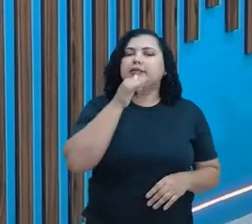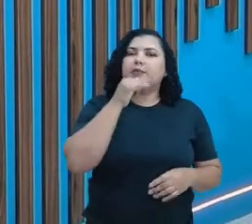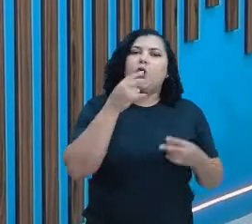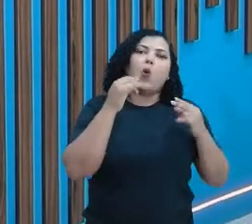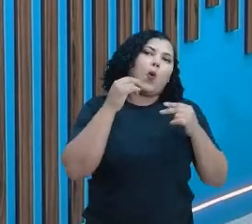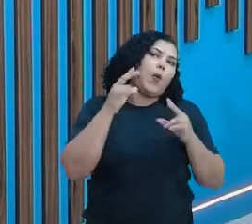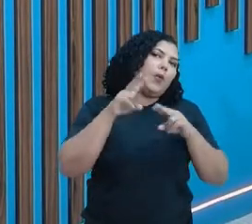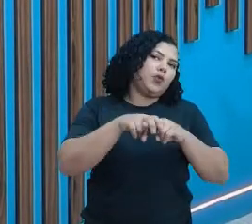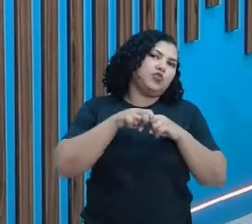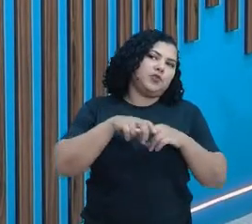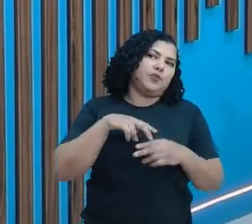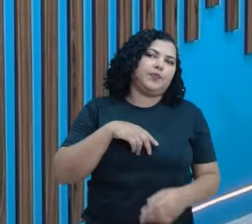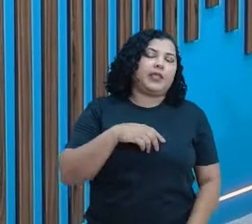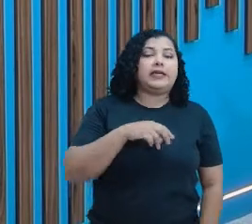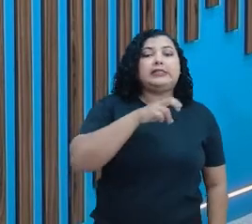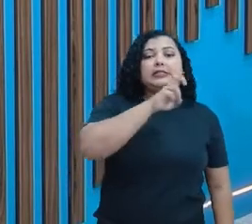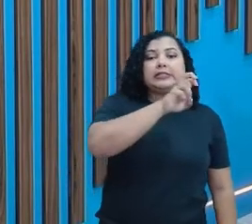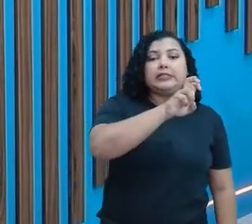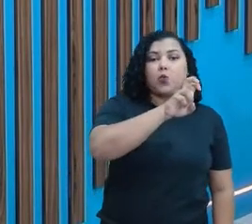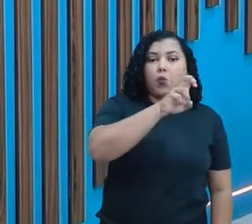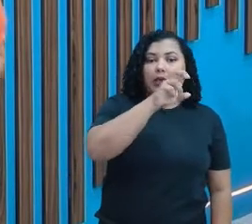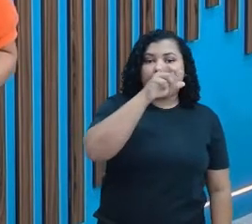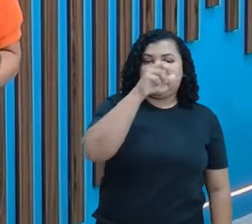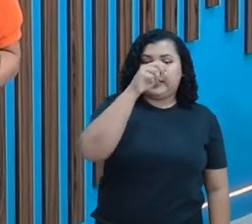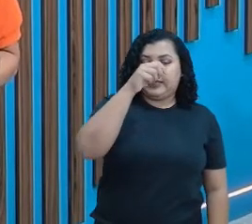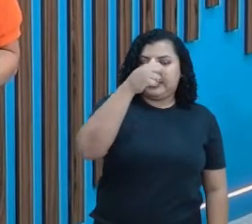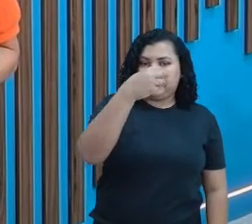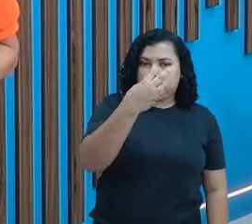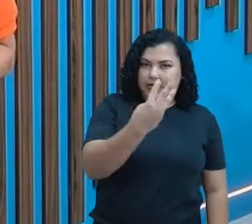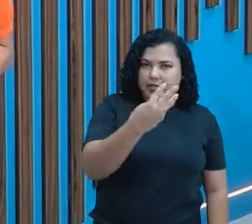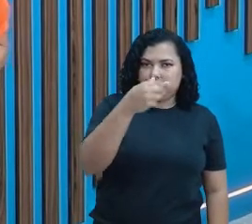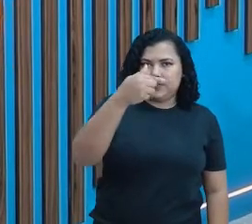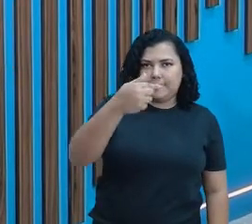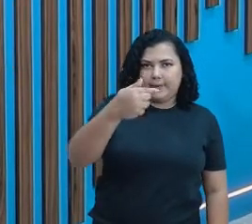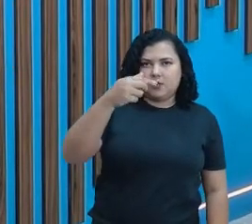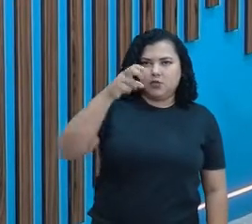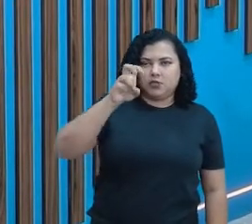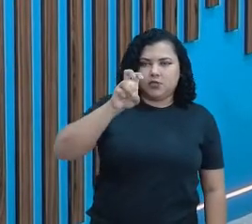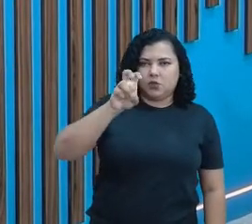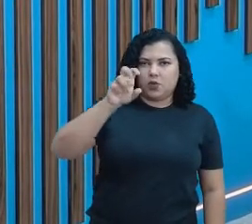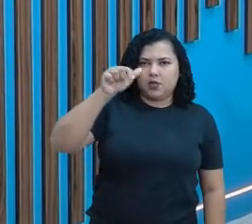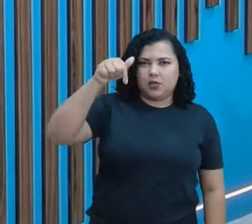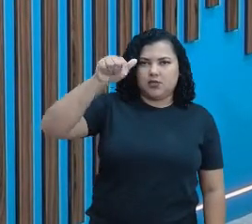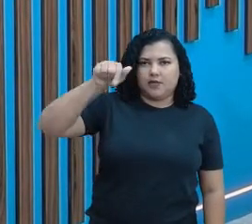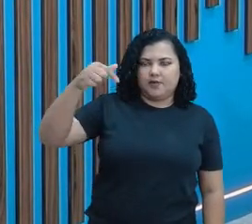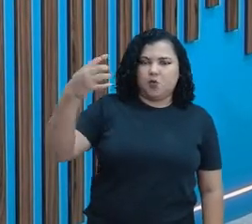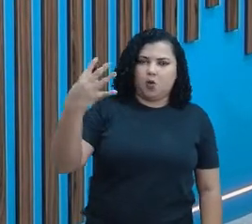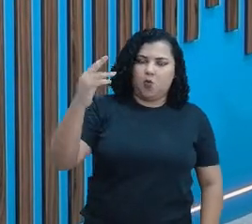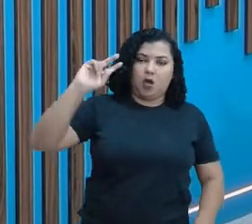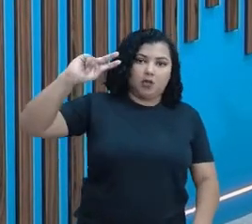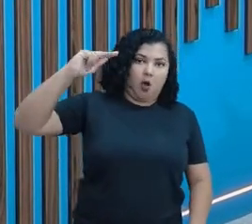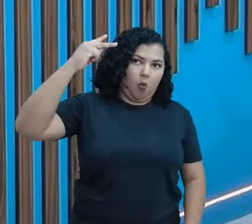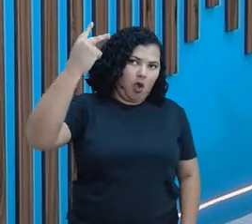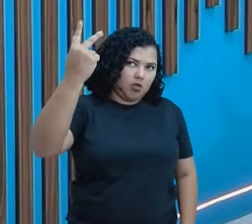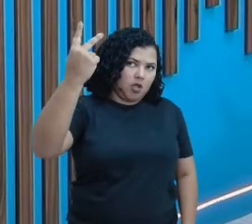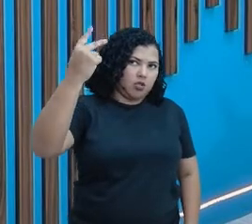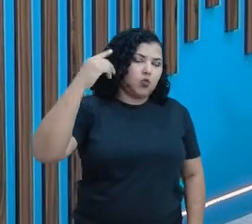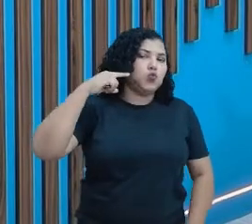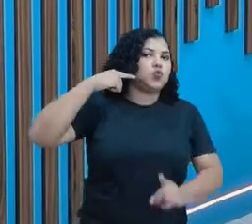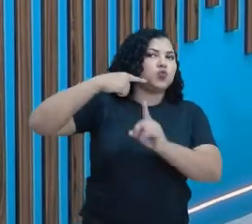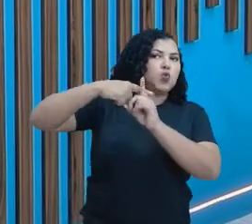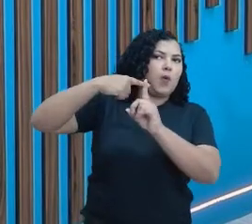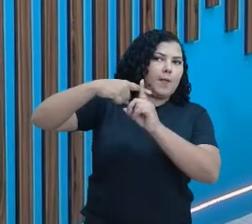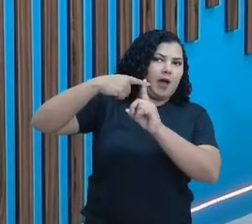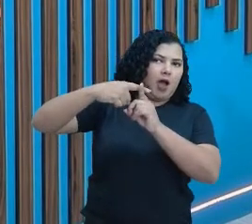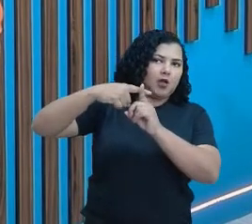valor 53 menos a média elevado ao quadrado, somado com o próximo valor subtraído da